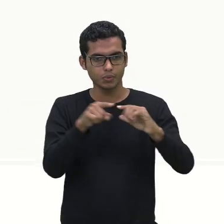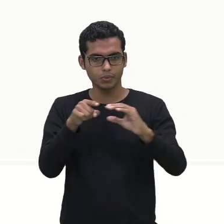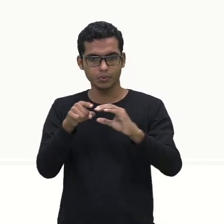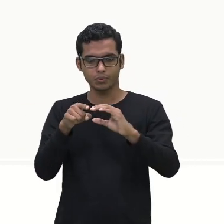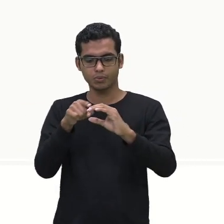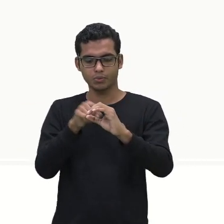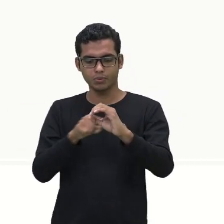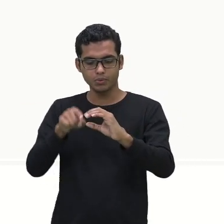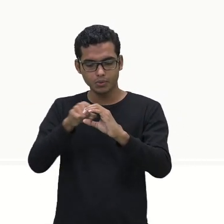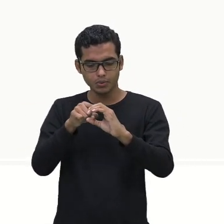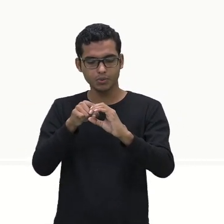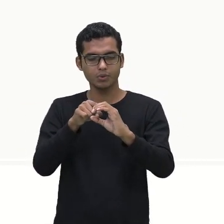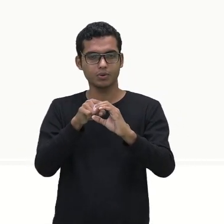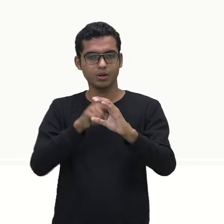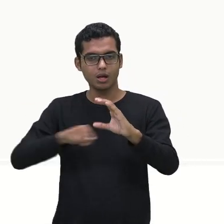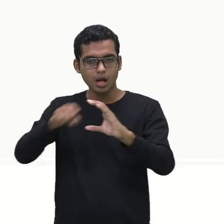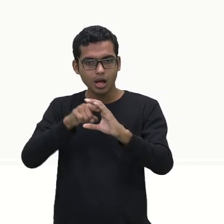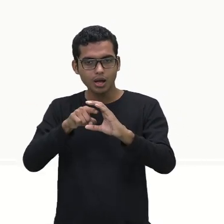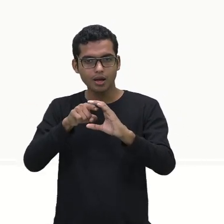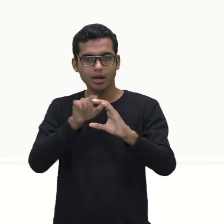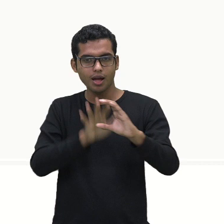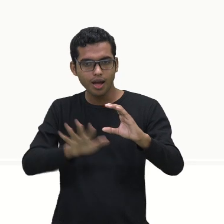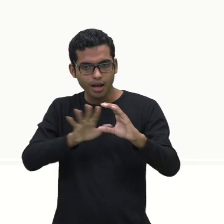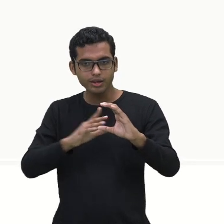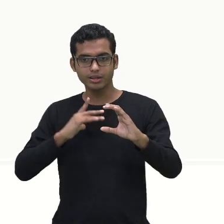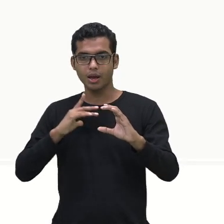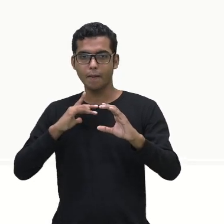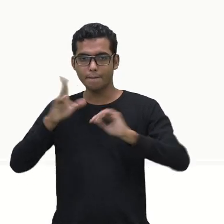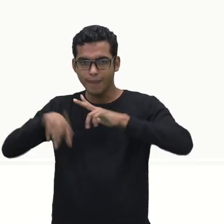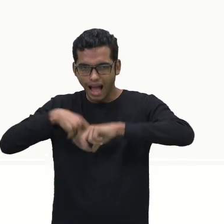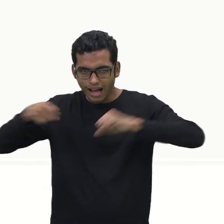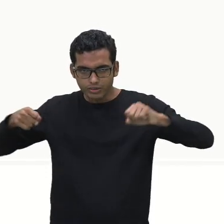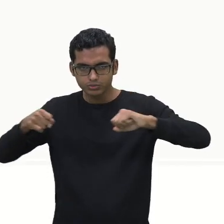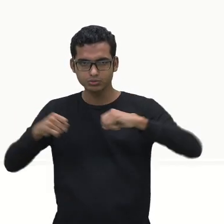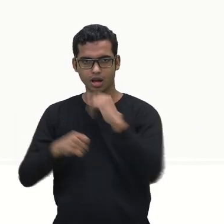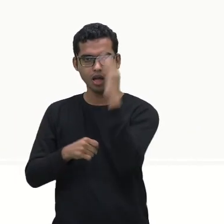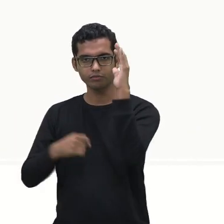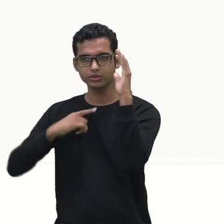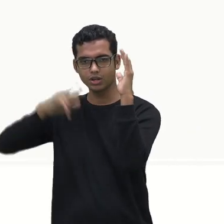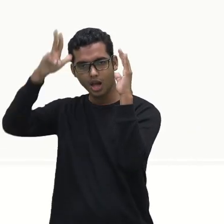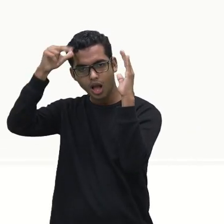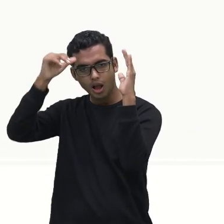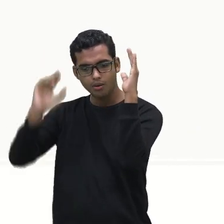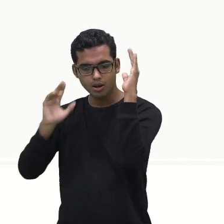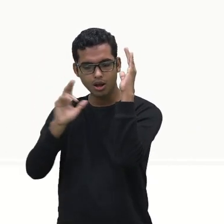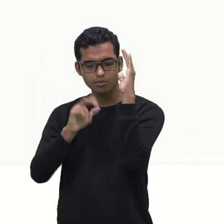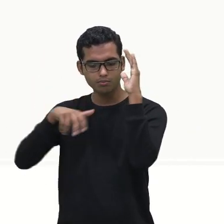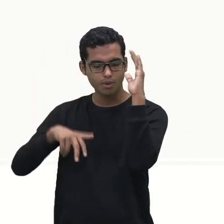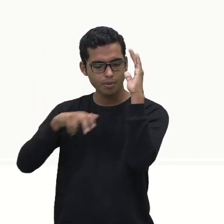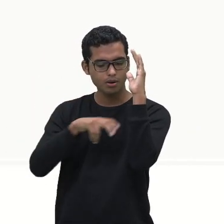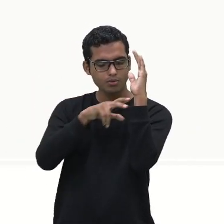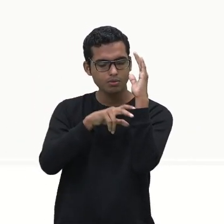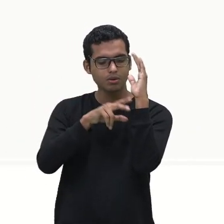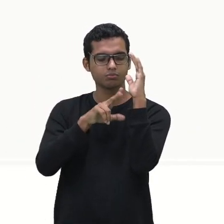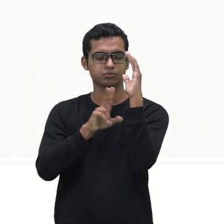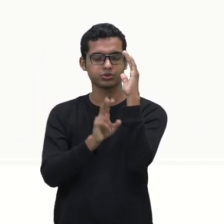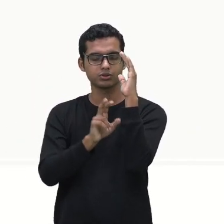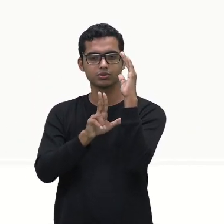E aqui onde ele está amarrado aqui na nossa árvore. Então, o que o exemplo tá falando para a gente,